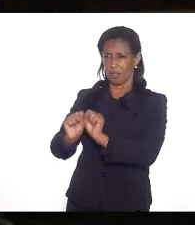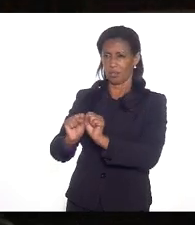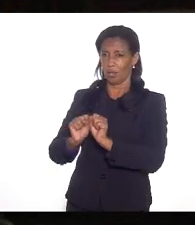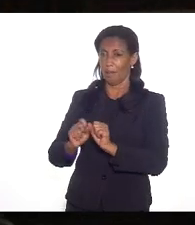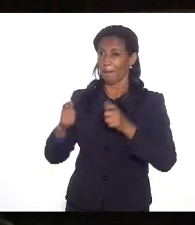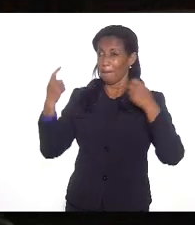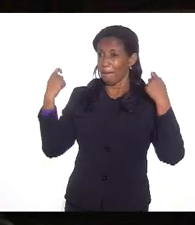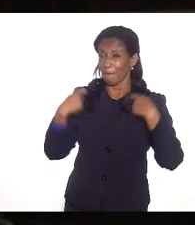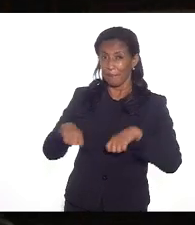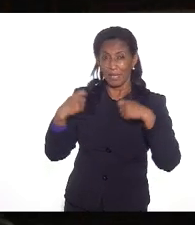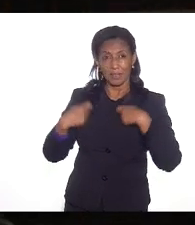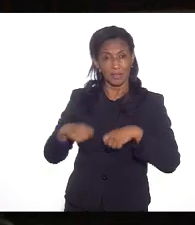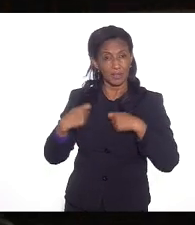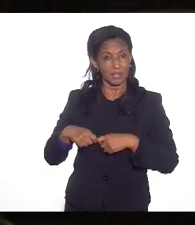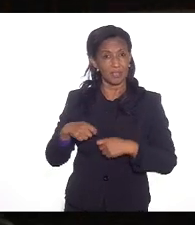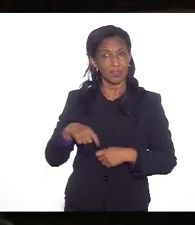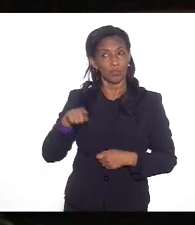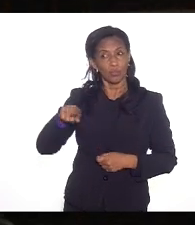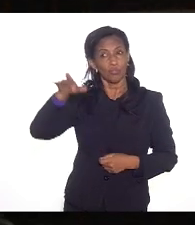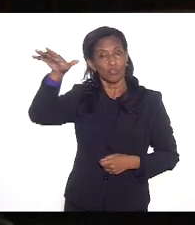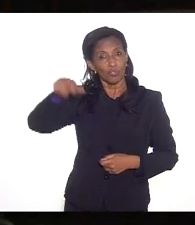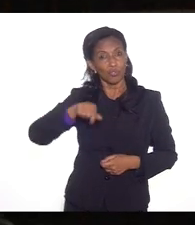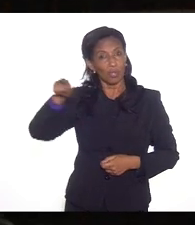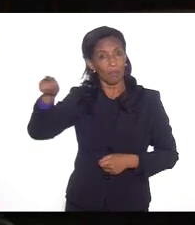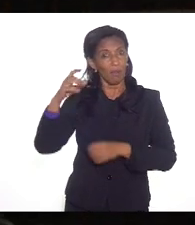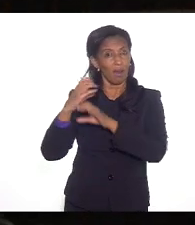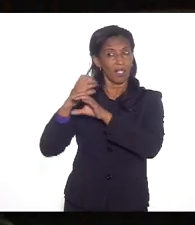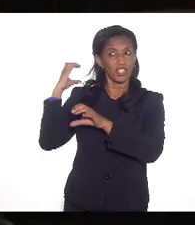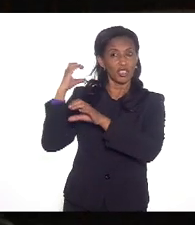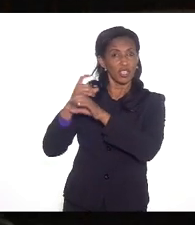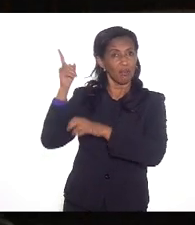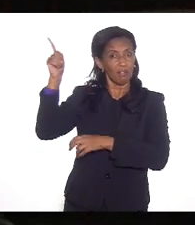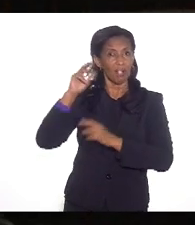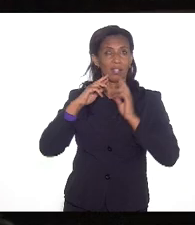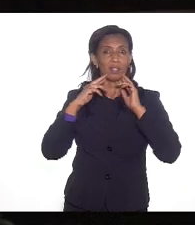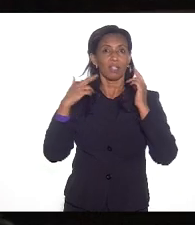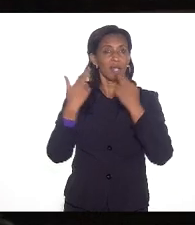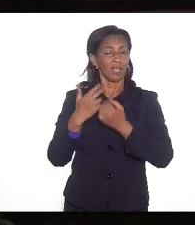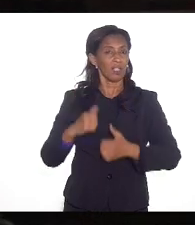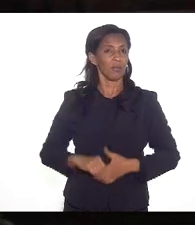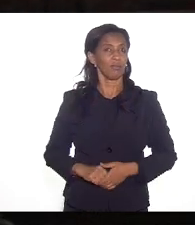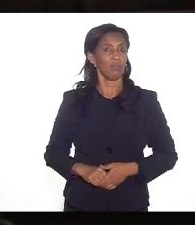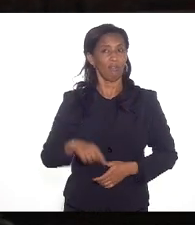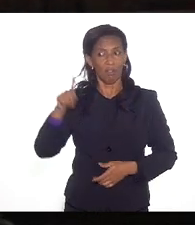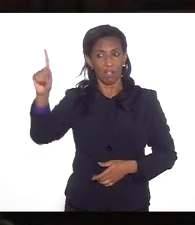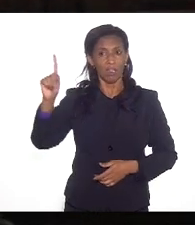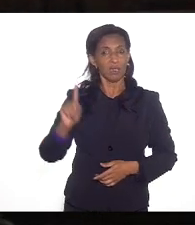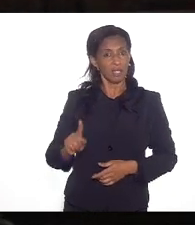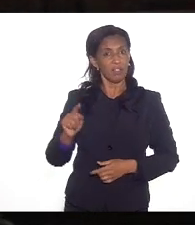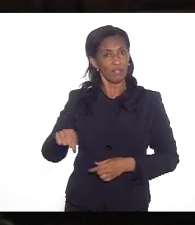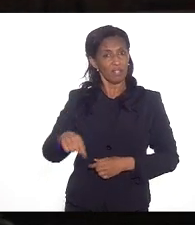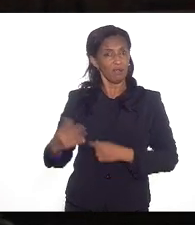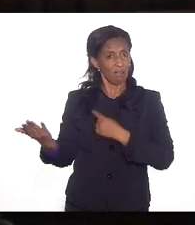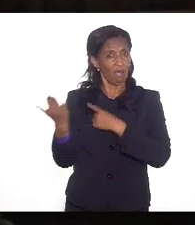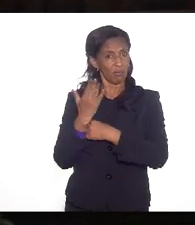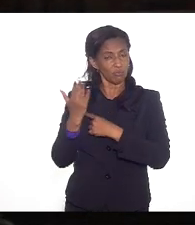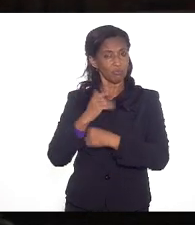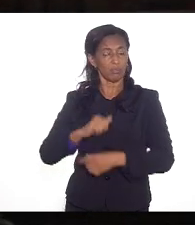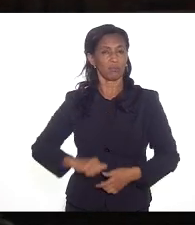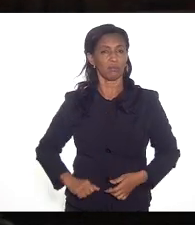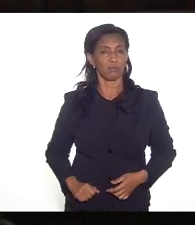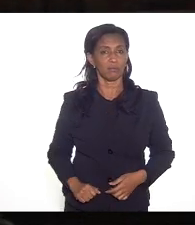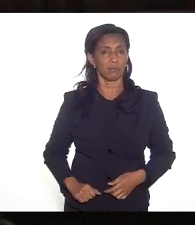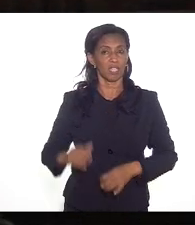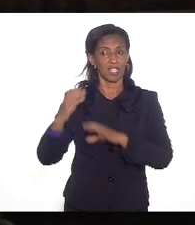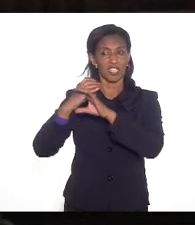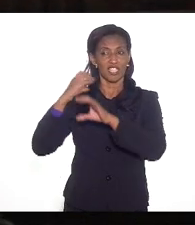é preciso chamar aquele Engenheiro daquela reunião que aquele jeito que ele tem que vir nos ajudar esses